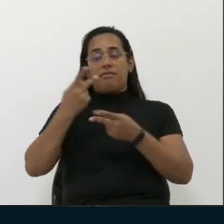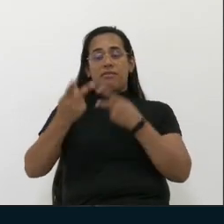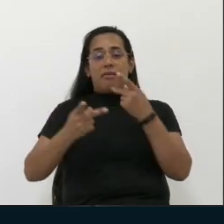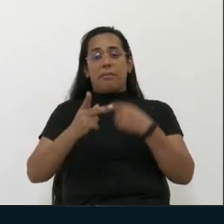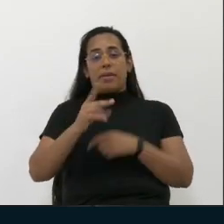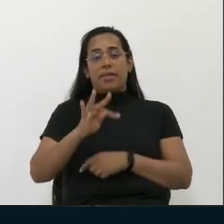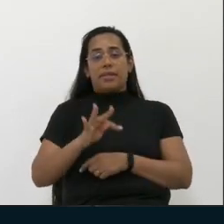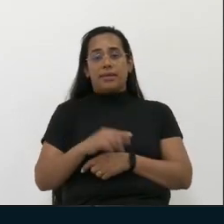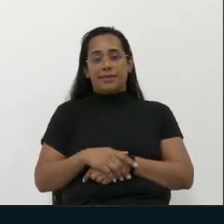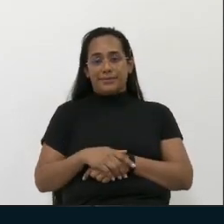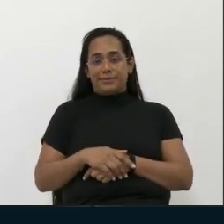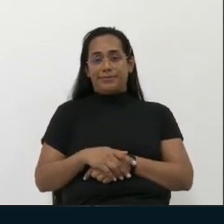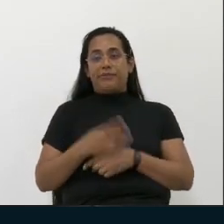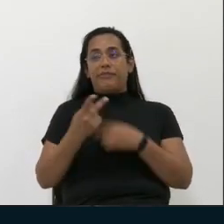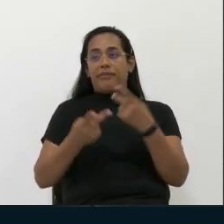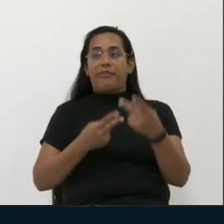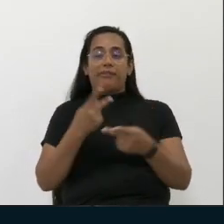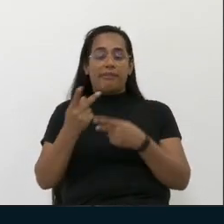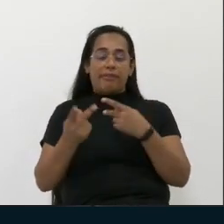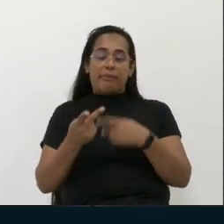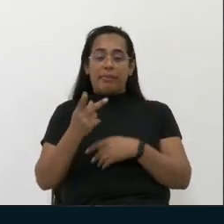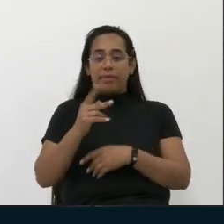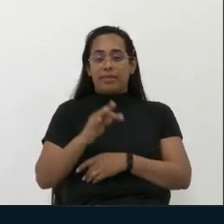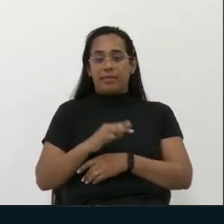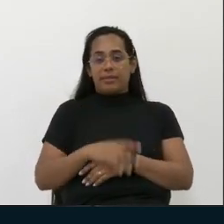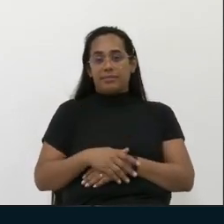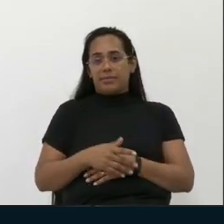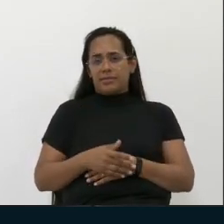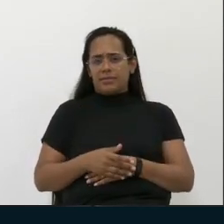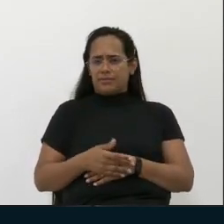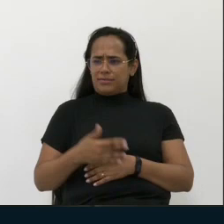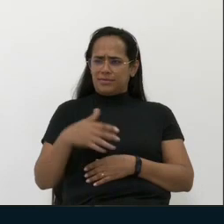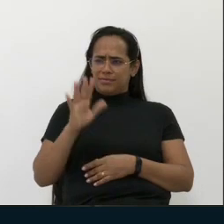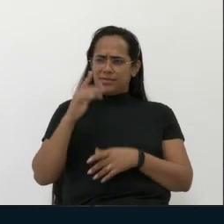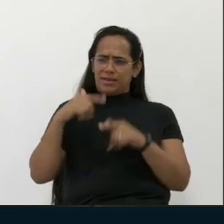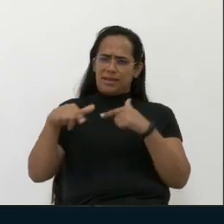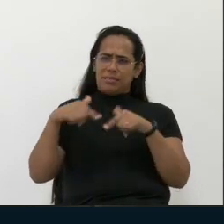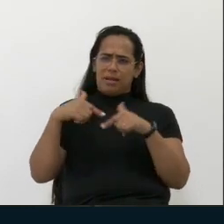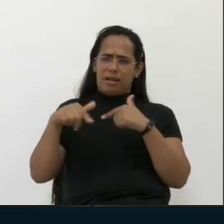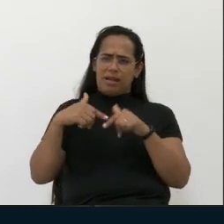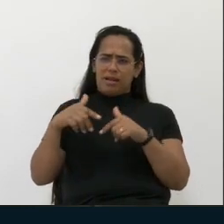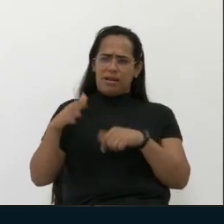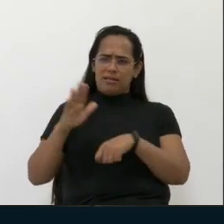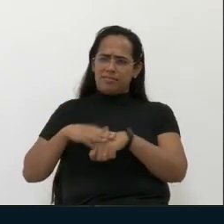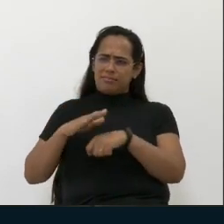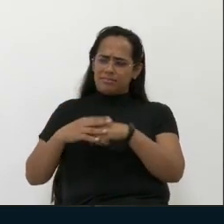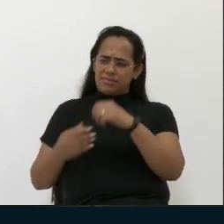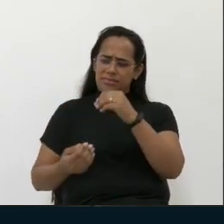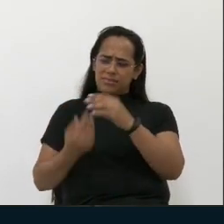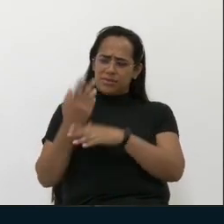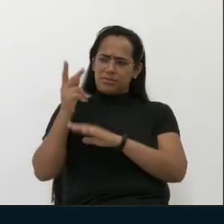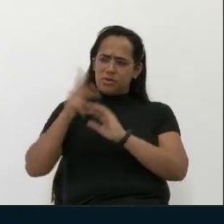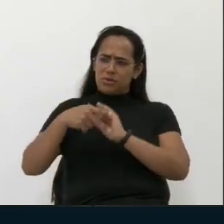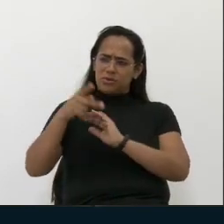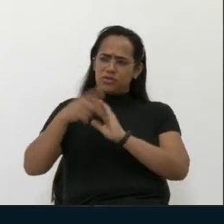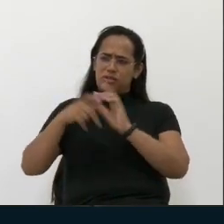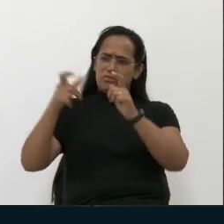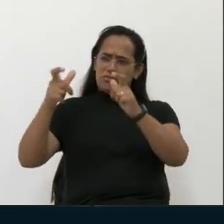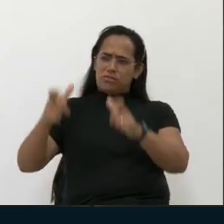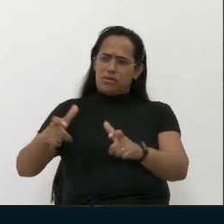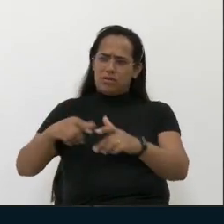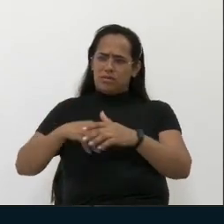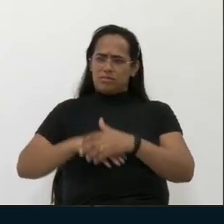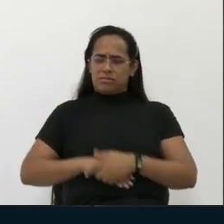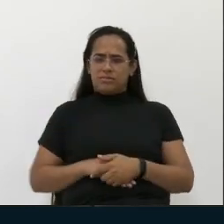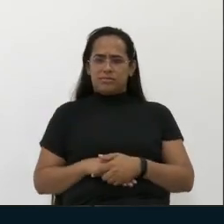Vai trabalhar, rapaz. Vai criar um projeto de bairro lá. Vai criar um projeto de... um projeto que vai criar